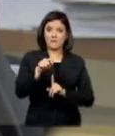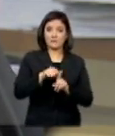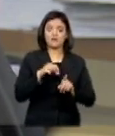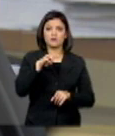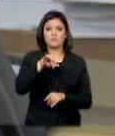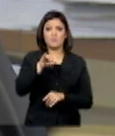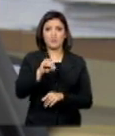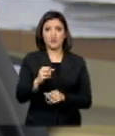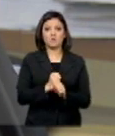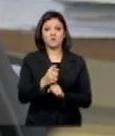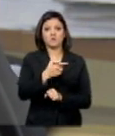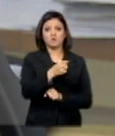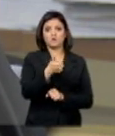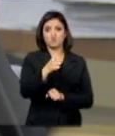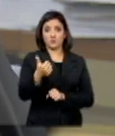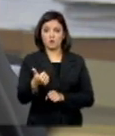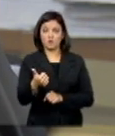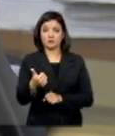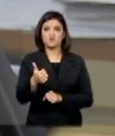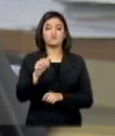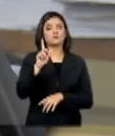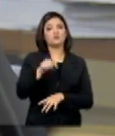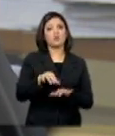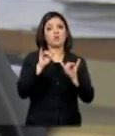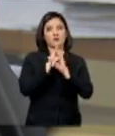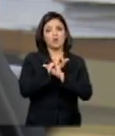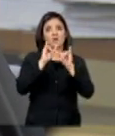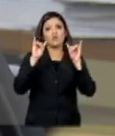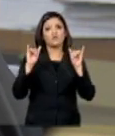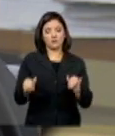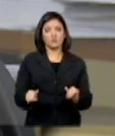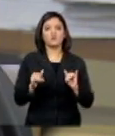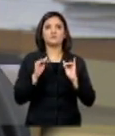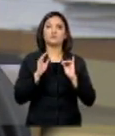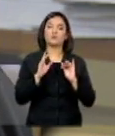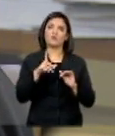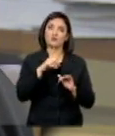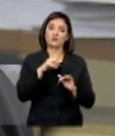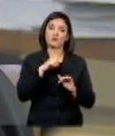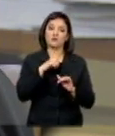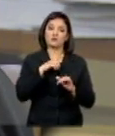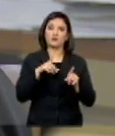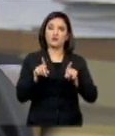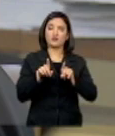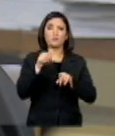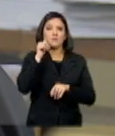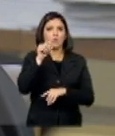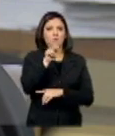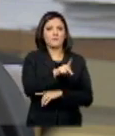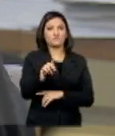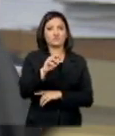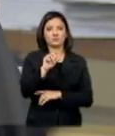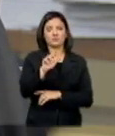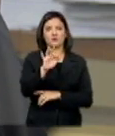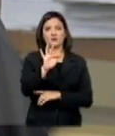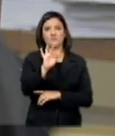no clássico direitos humanos ig condicional internacional da professora flávia piovesan